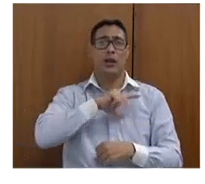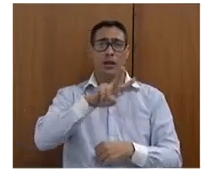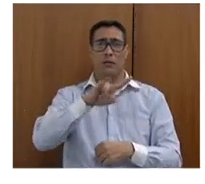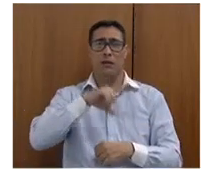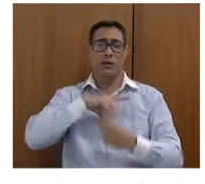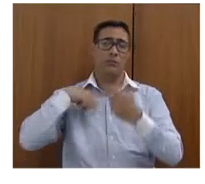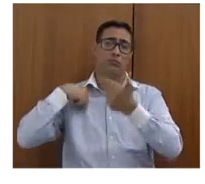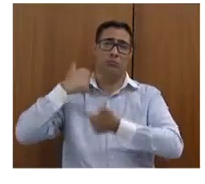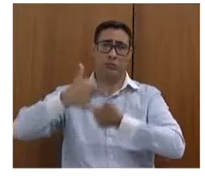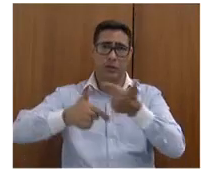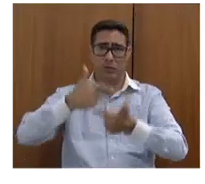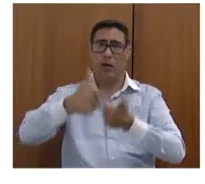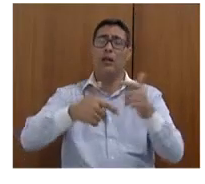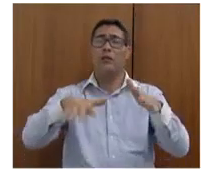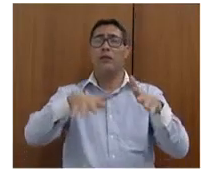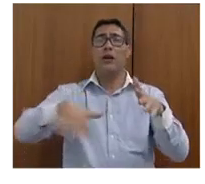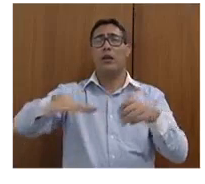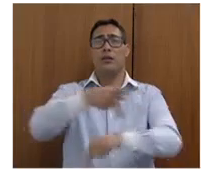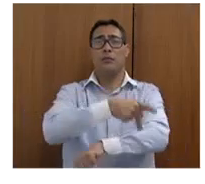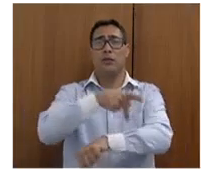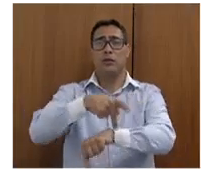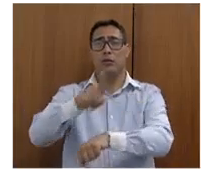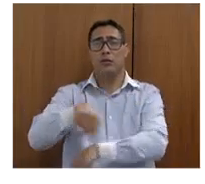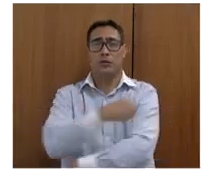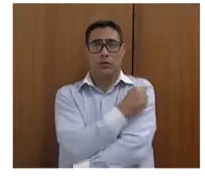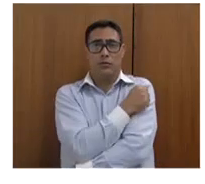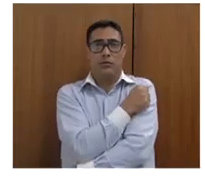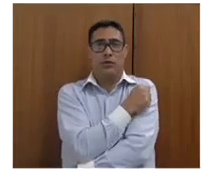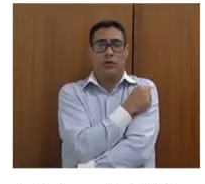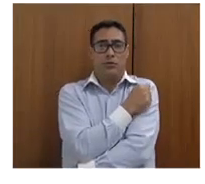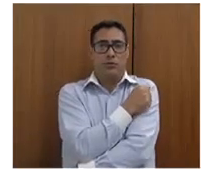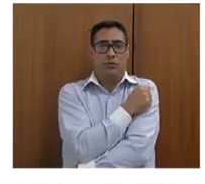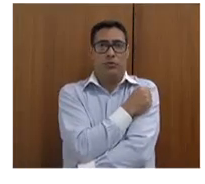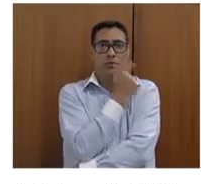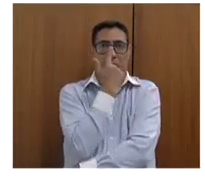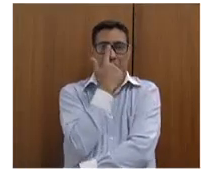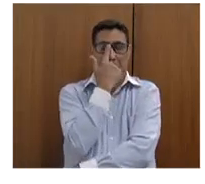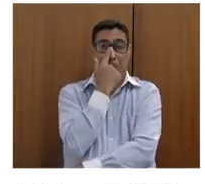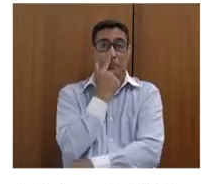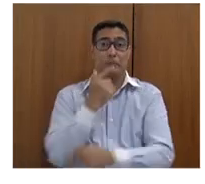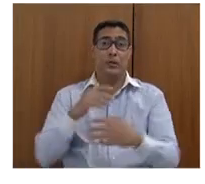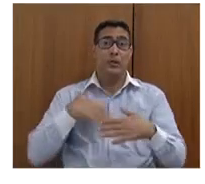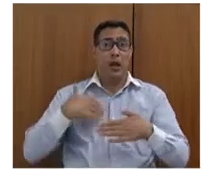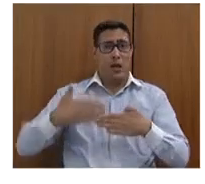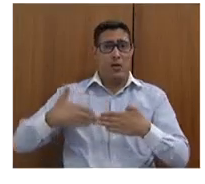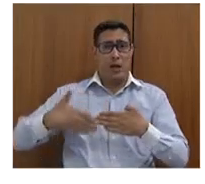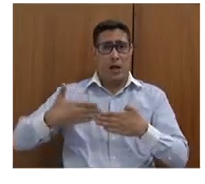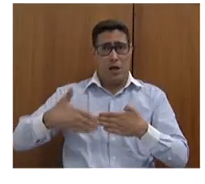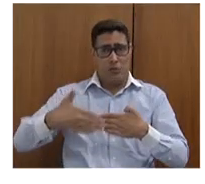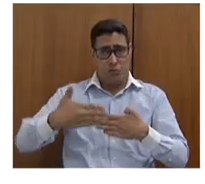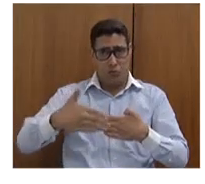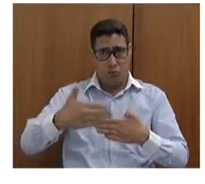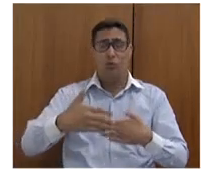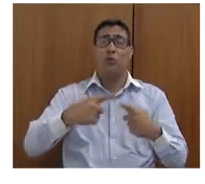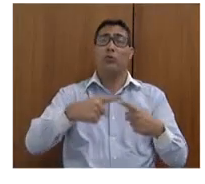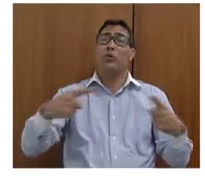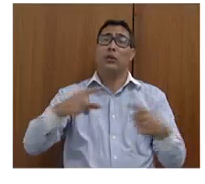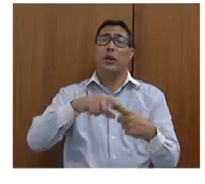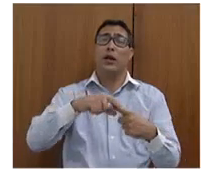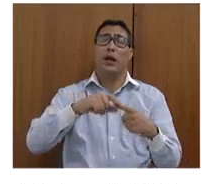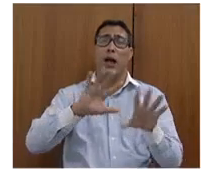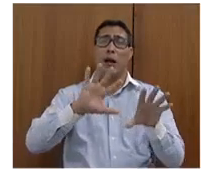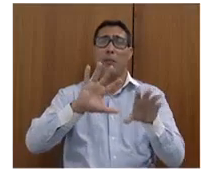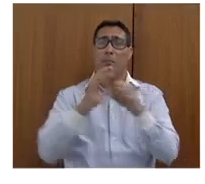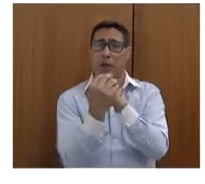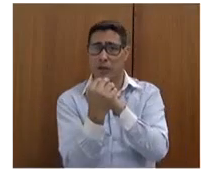trabalharmos a parte pedagógica dos nossos estudantes é ao longo da pandemia que você ficou